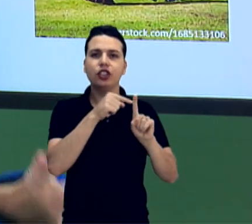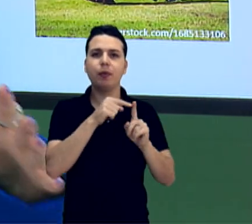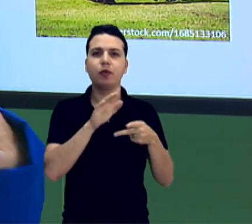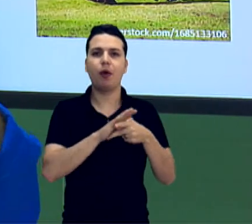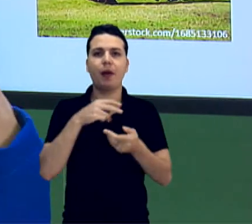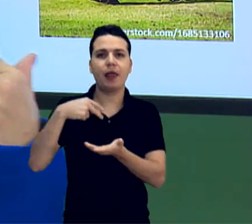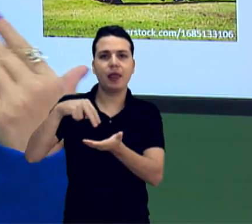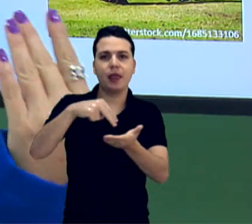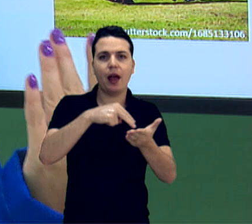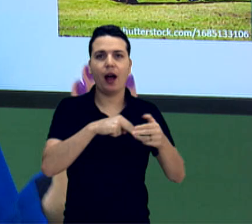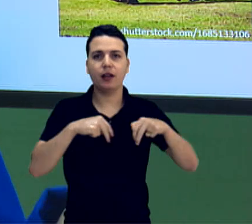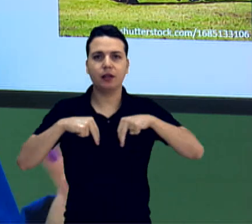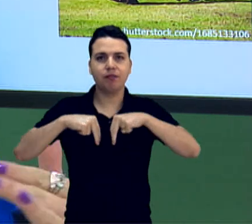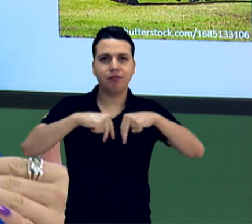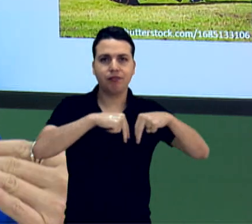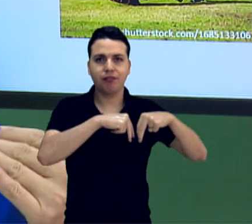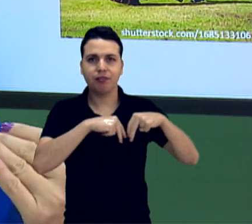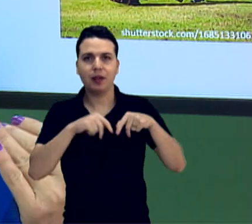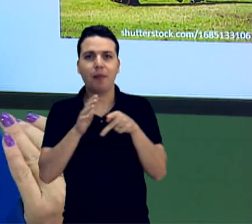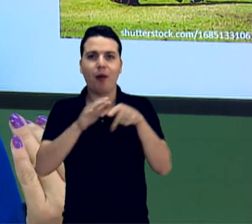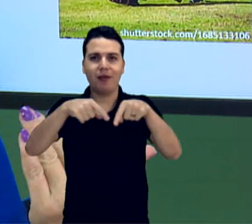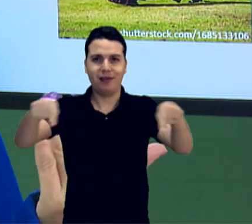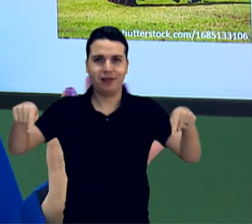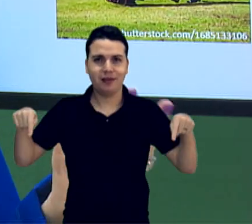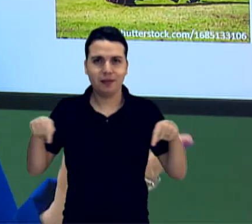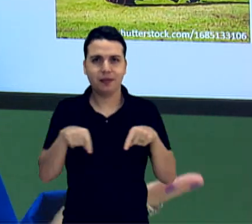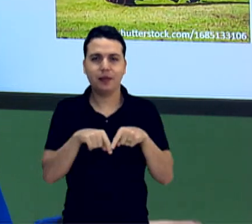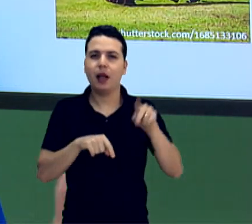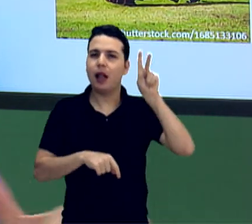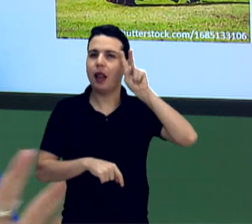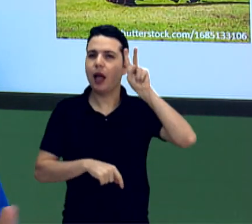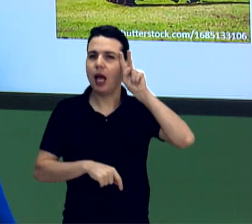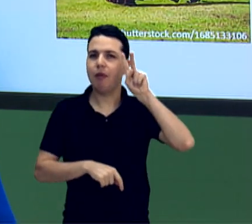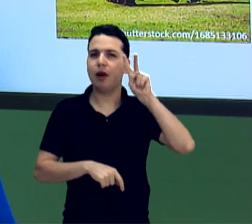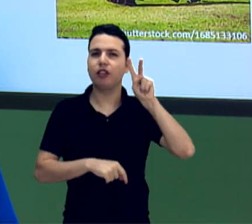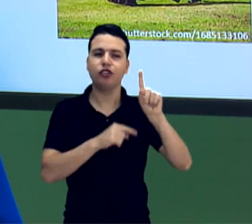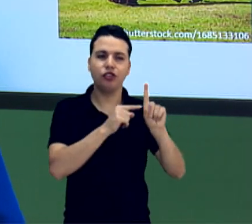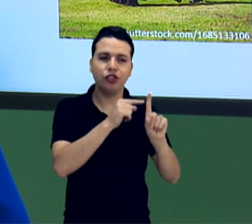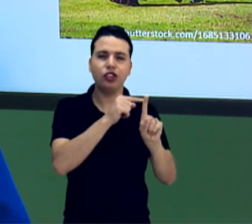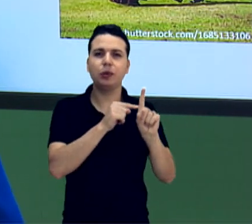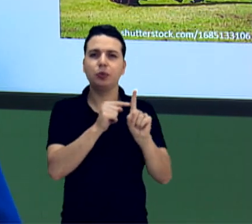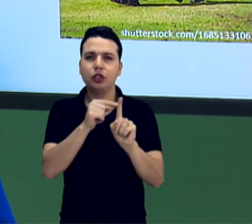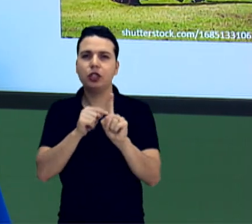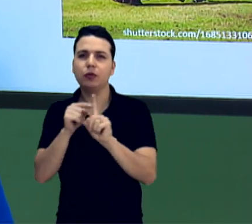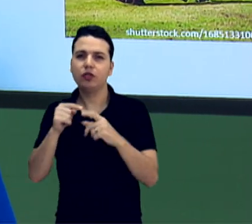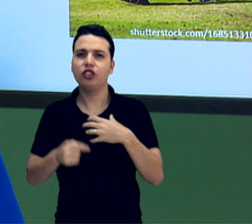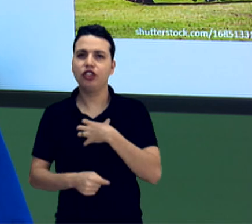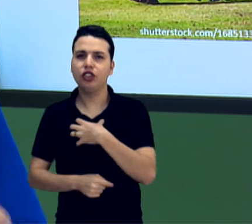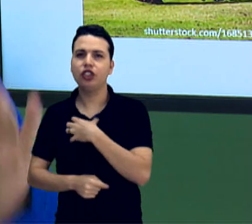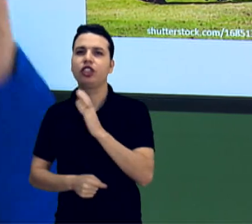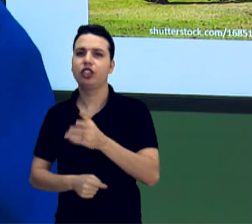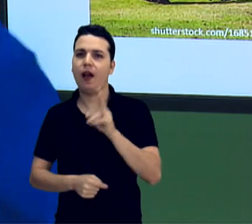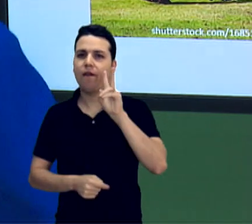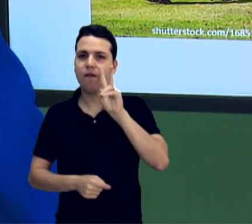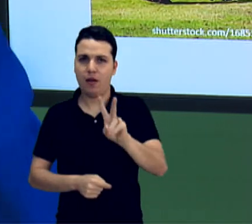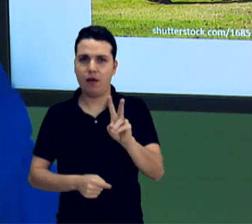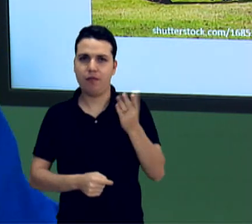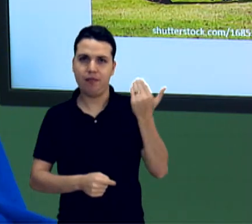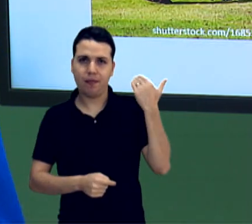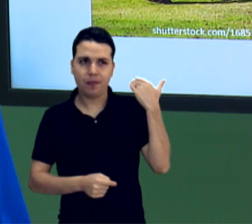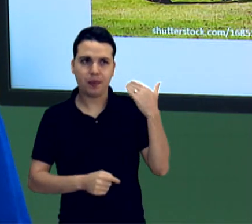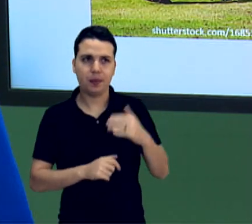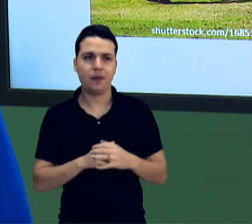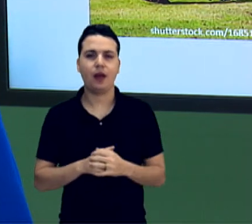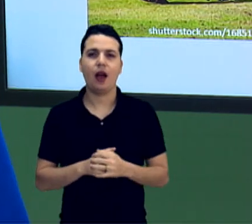Então, comecem a relembrar aquilo que a gente já viu, os vários estilos e, digamos assim, a prof acomodou